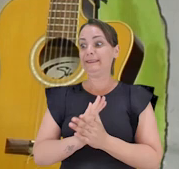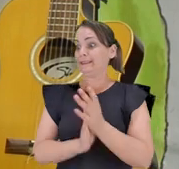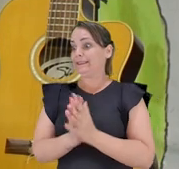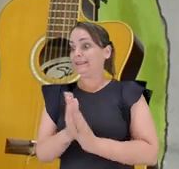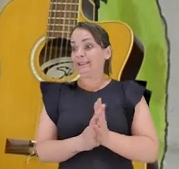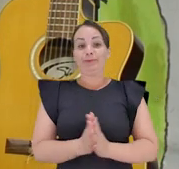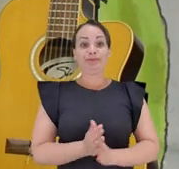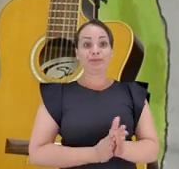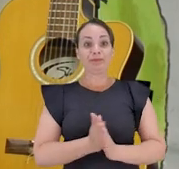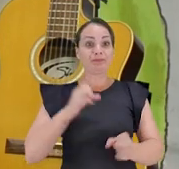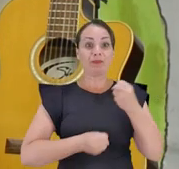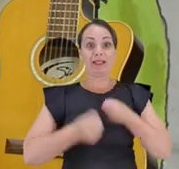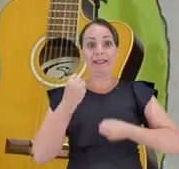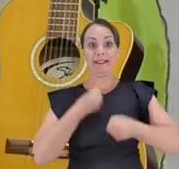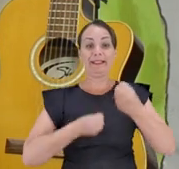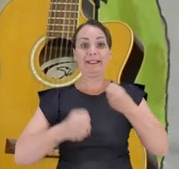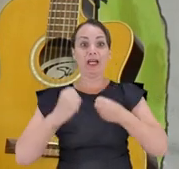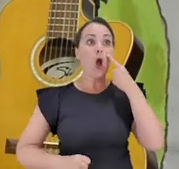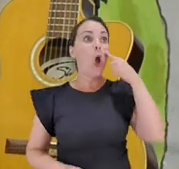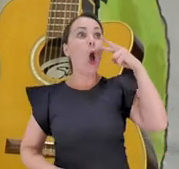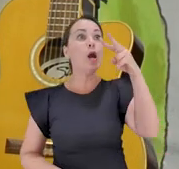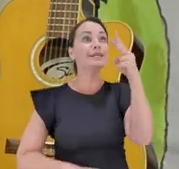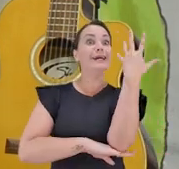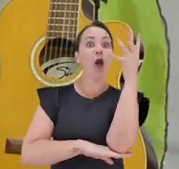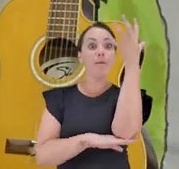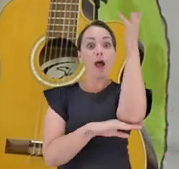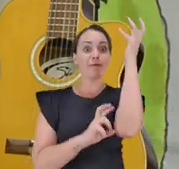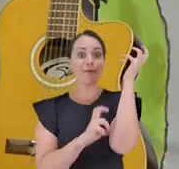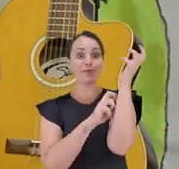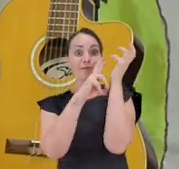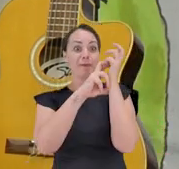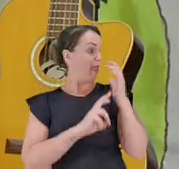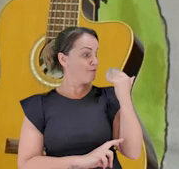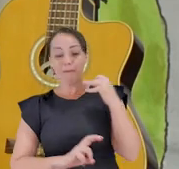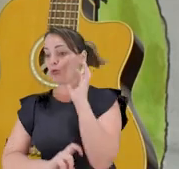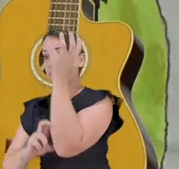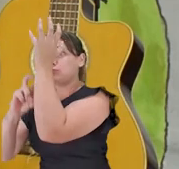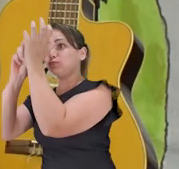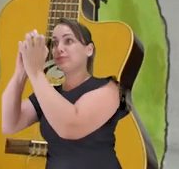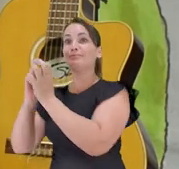Olha. Xiii, olha lá. Uma árvore, vamos subir. Uma árvore, vamos subir.